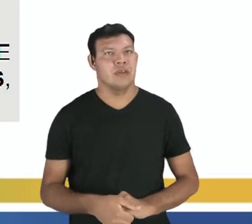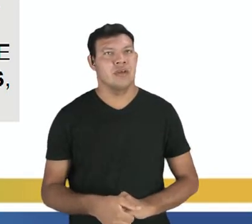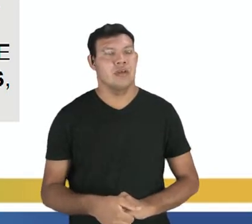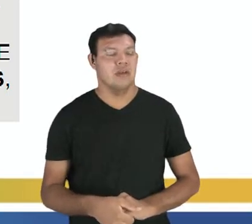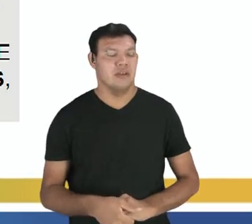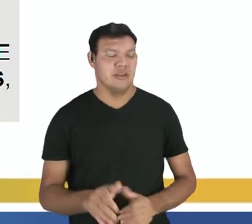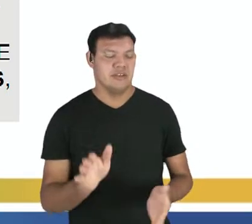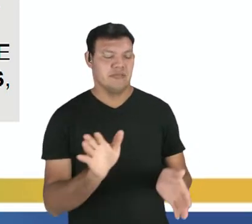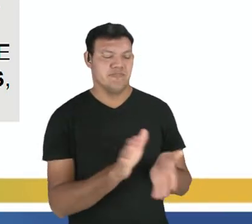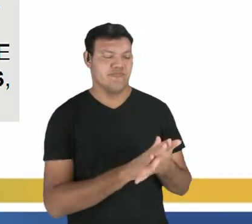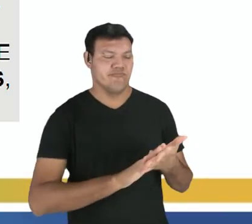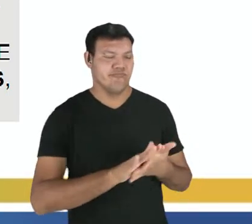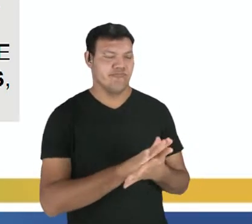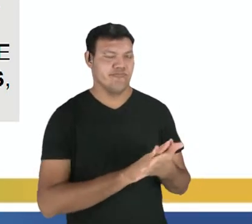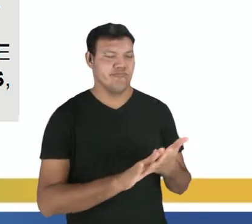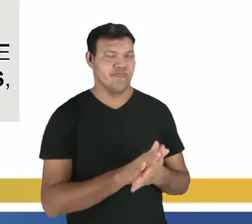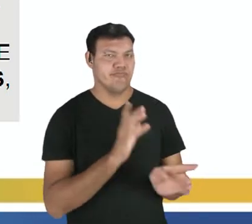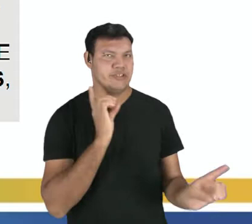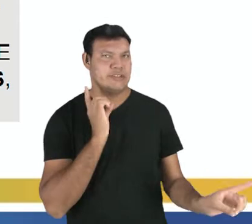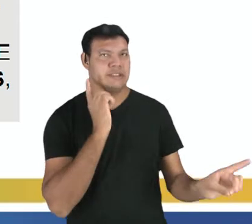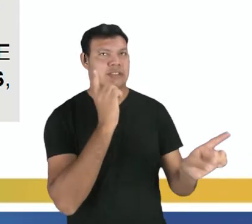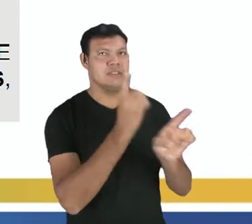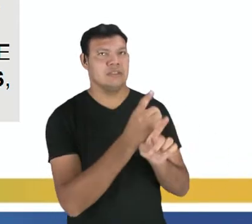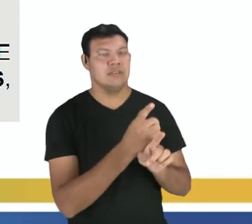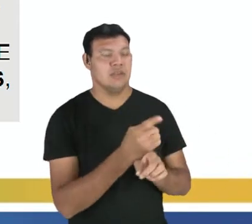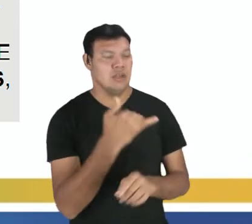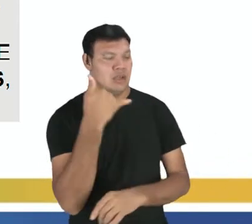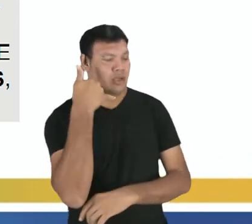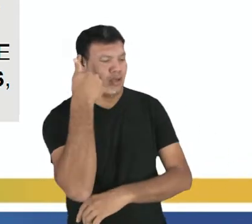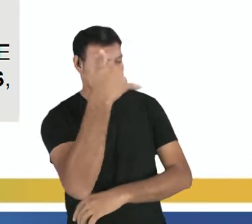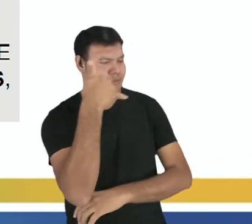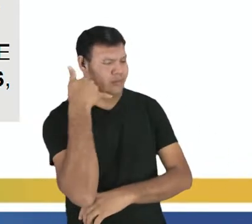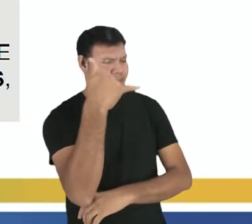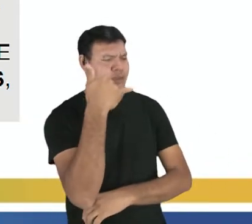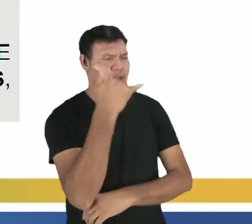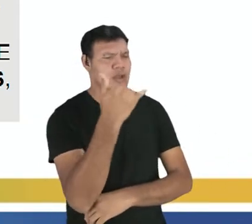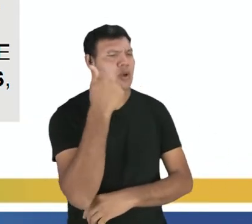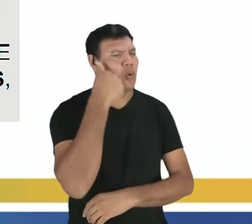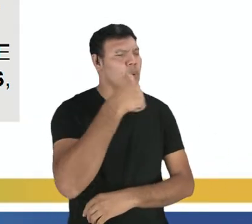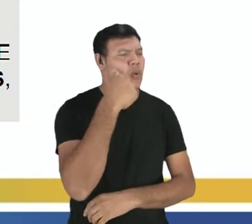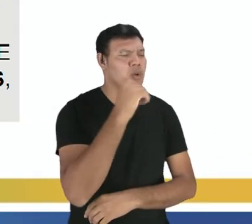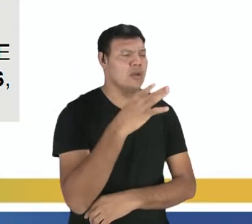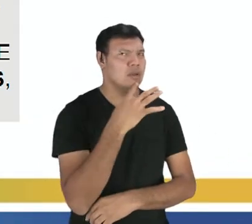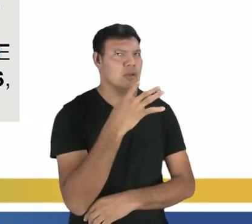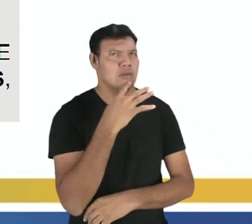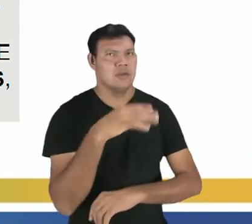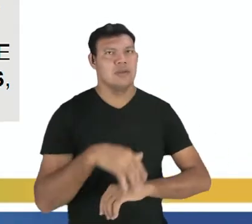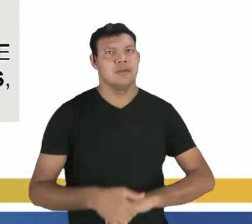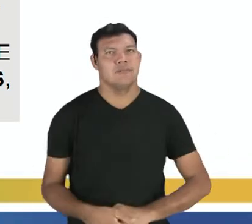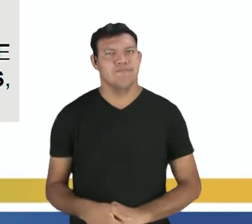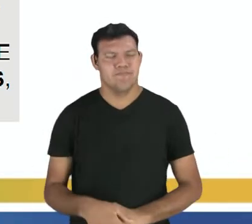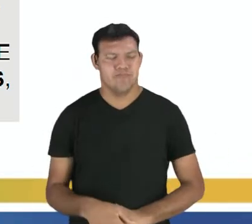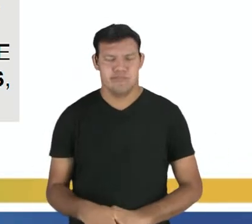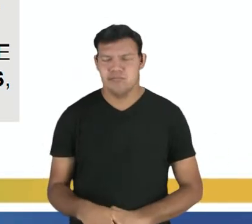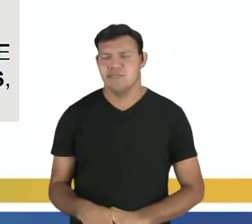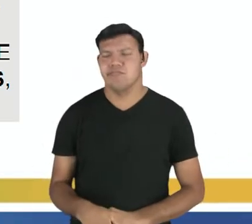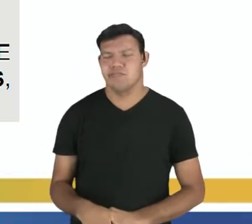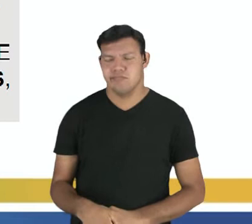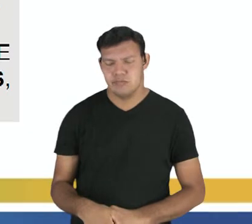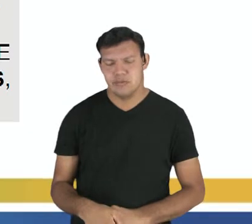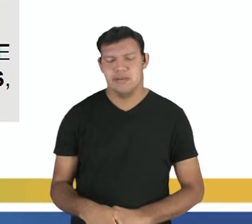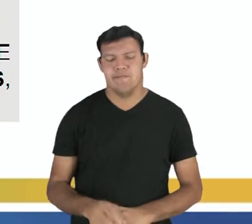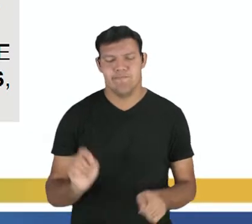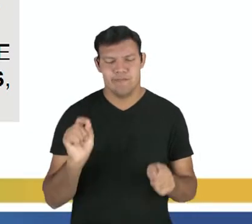encontro. Eu liguei para todas as garotas que eu conheço. Ele fez isso. E até